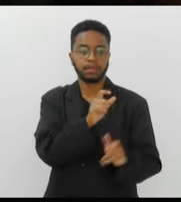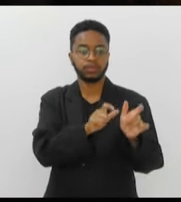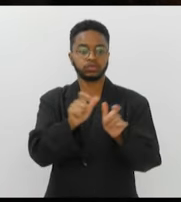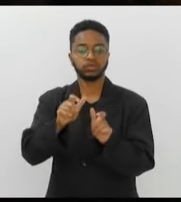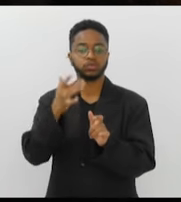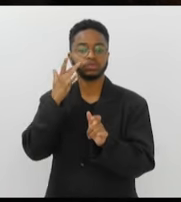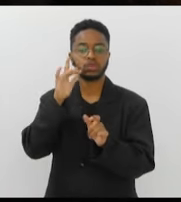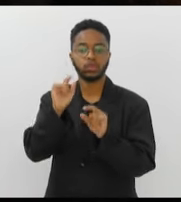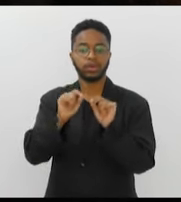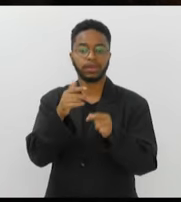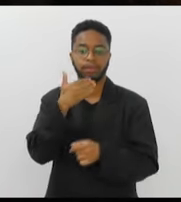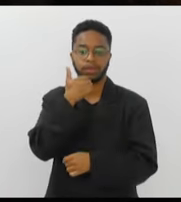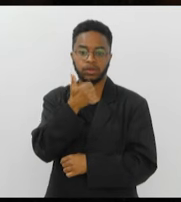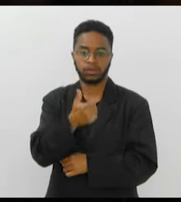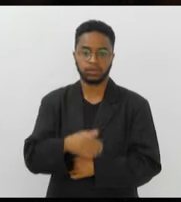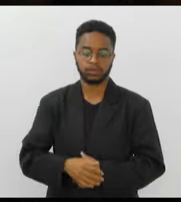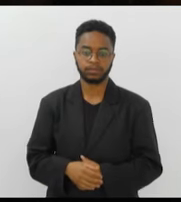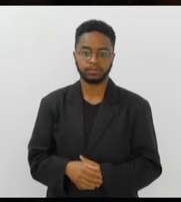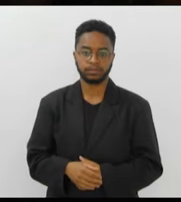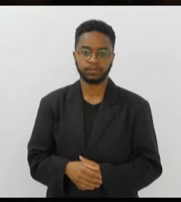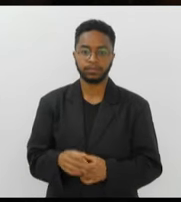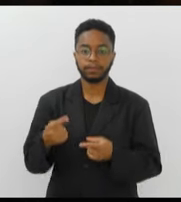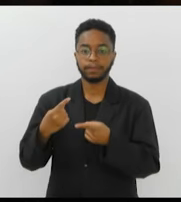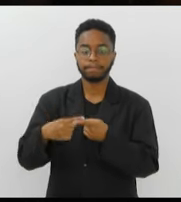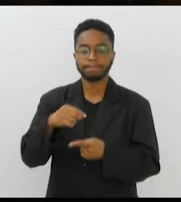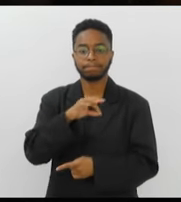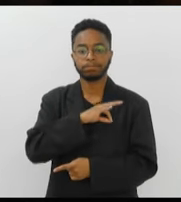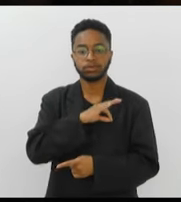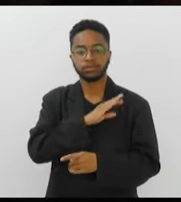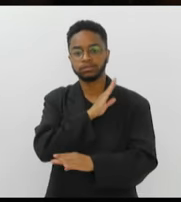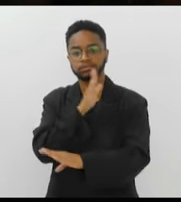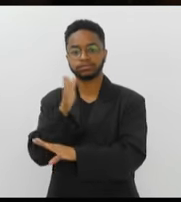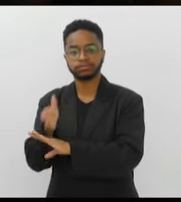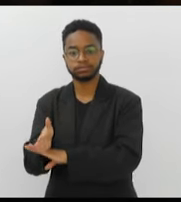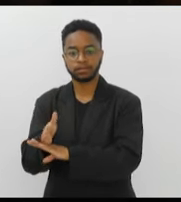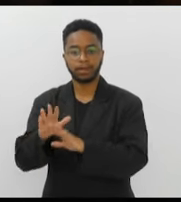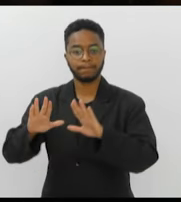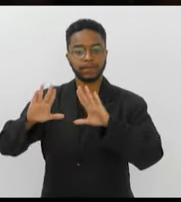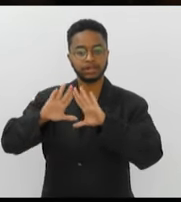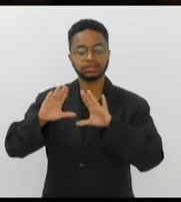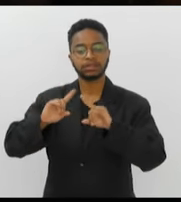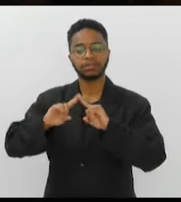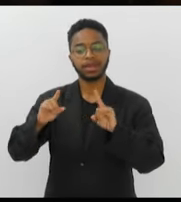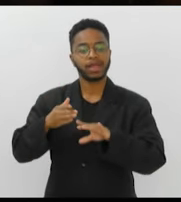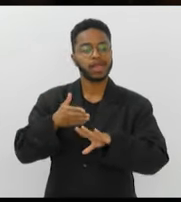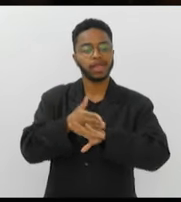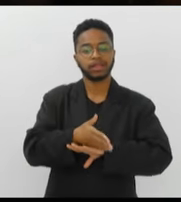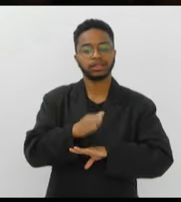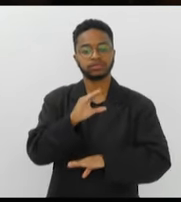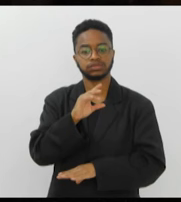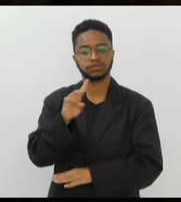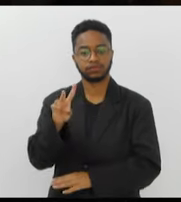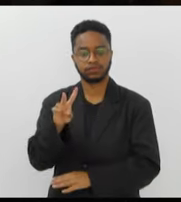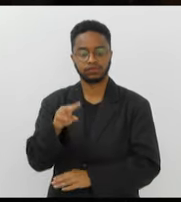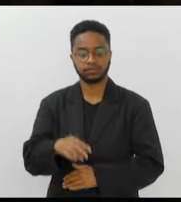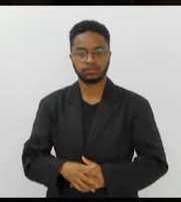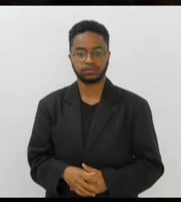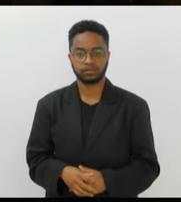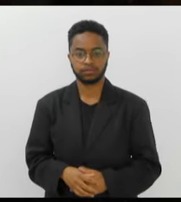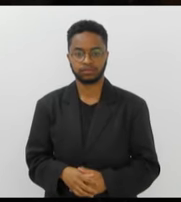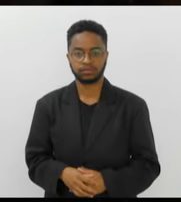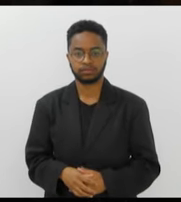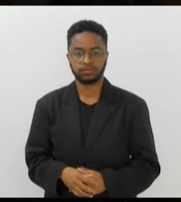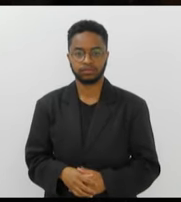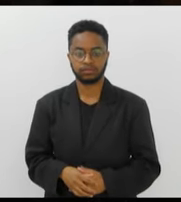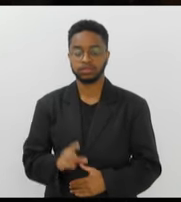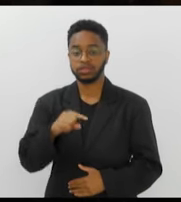melhor. A polícia combate a milícia e entra o comando vermelho.